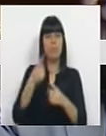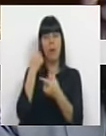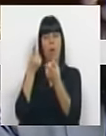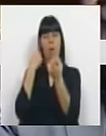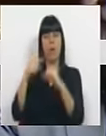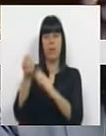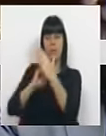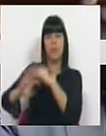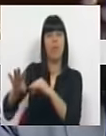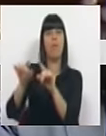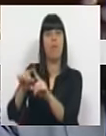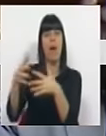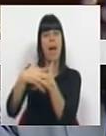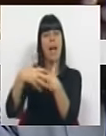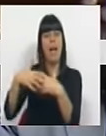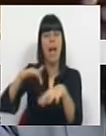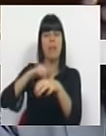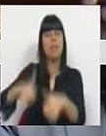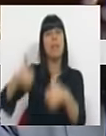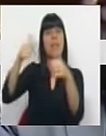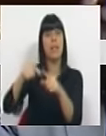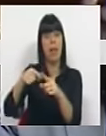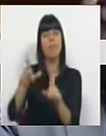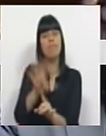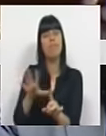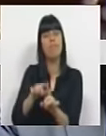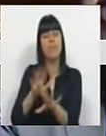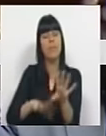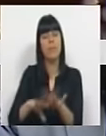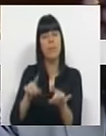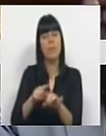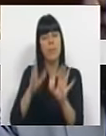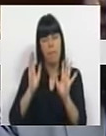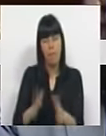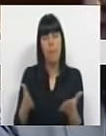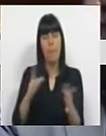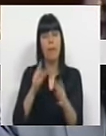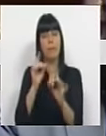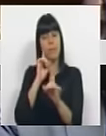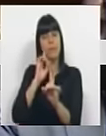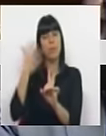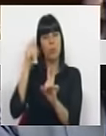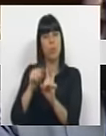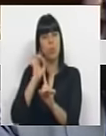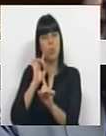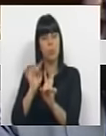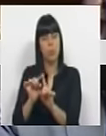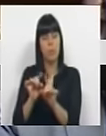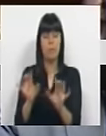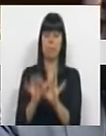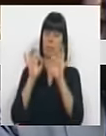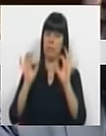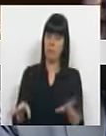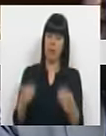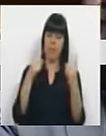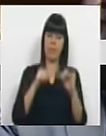devolução, designadamente para gatos urbanos, é uma das formas de o fazer que deve ser privilegiada. A par